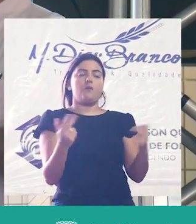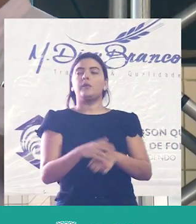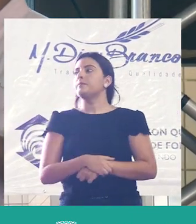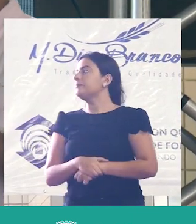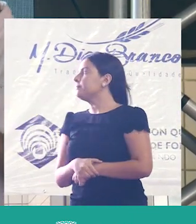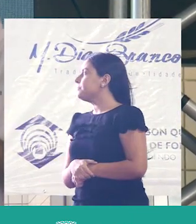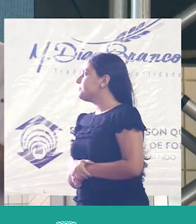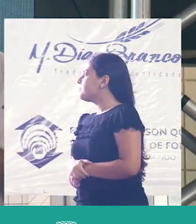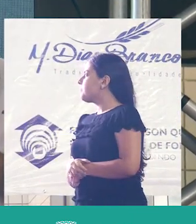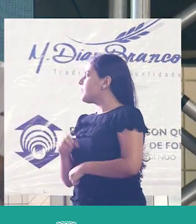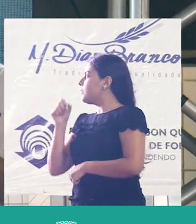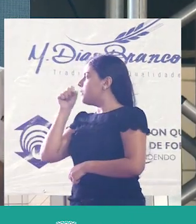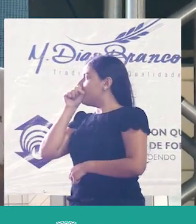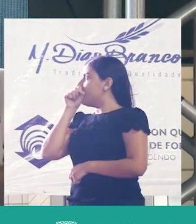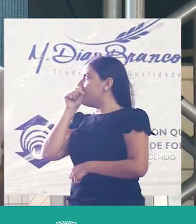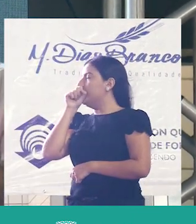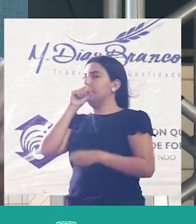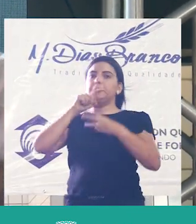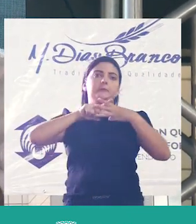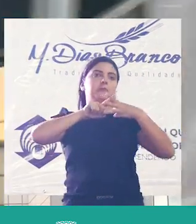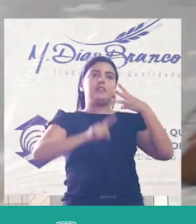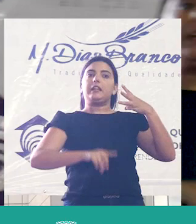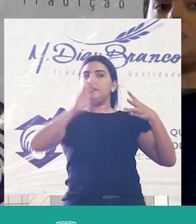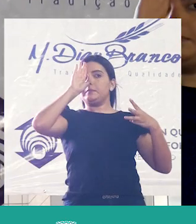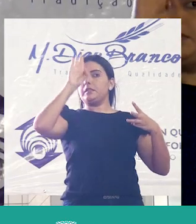a estequiometria é baseada nessas três leis.